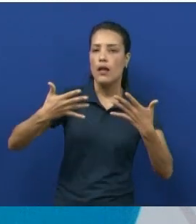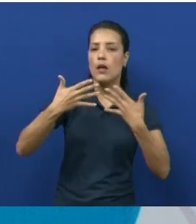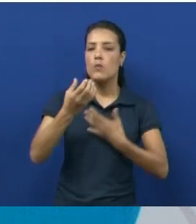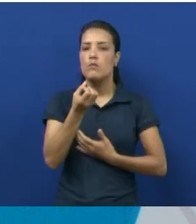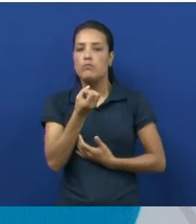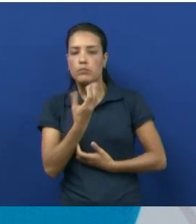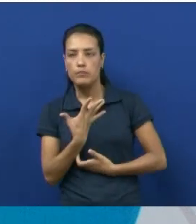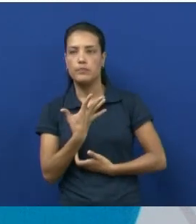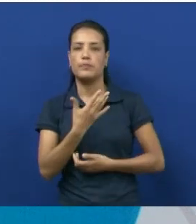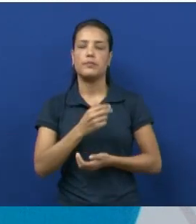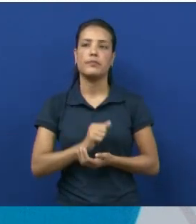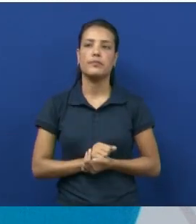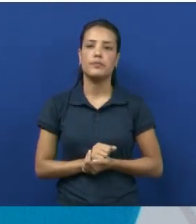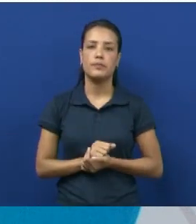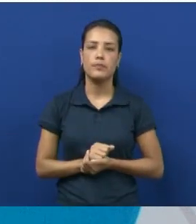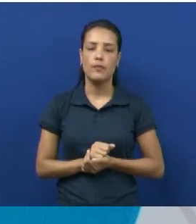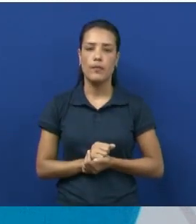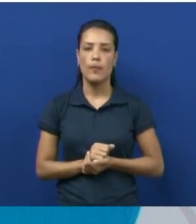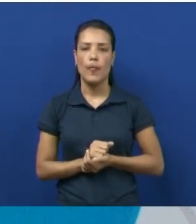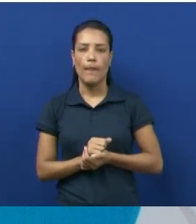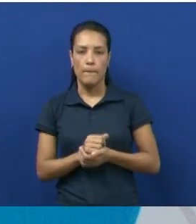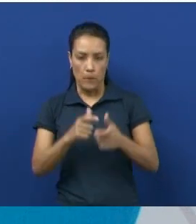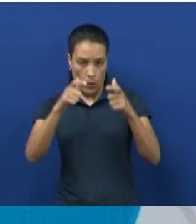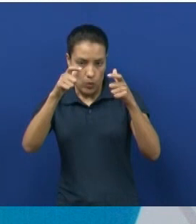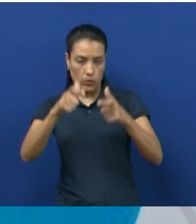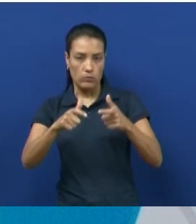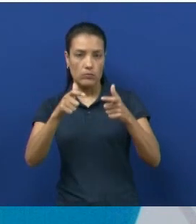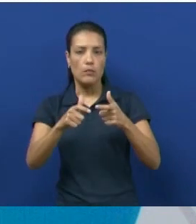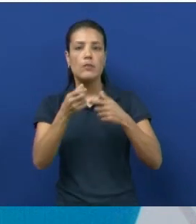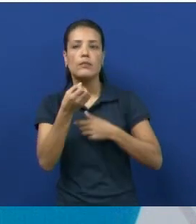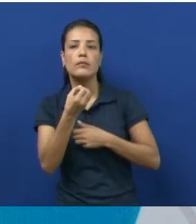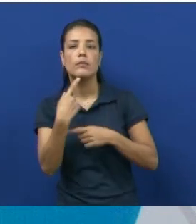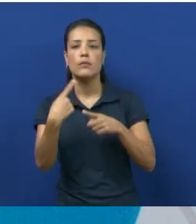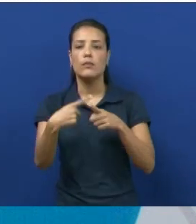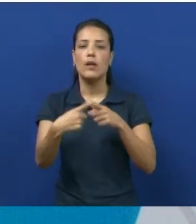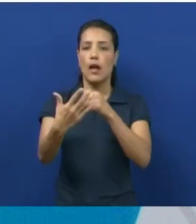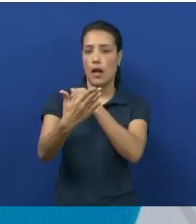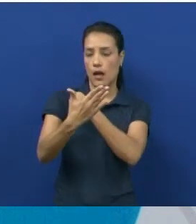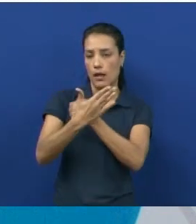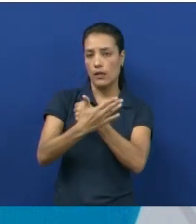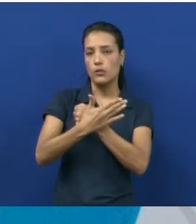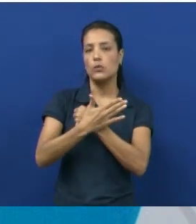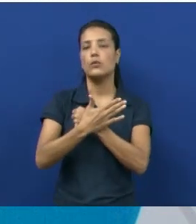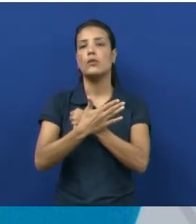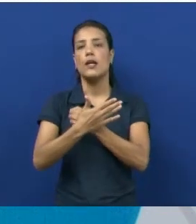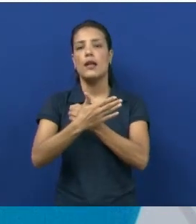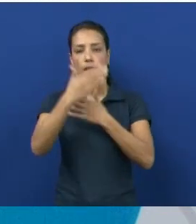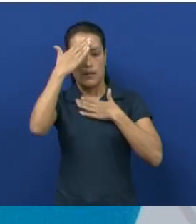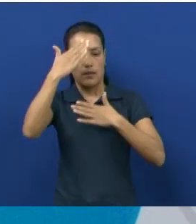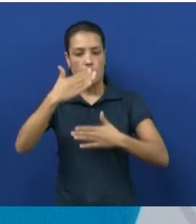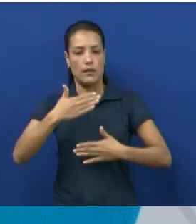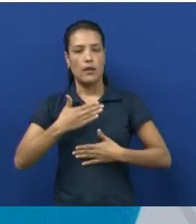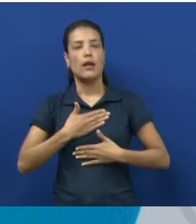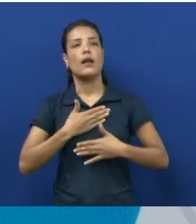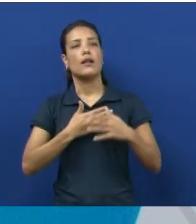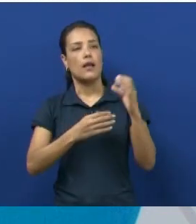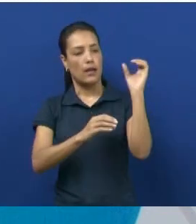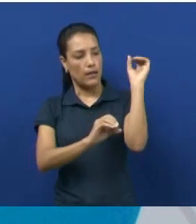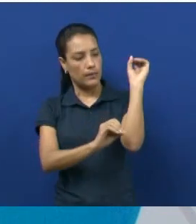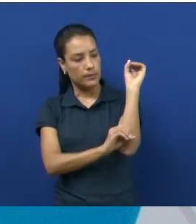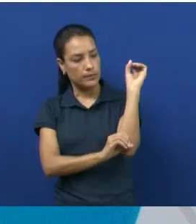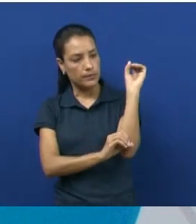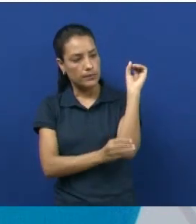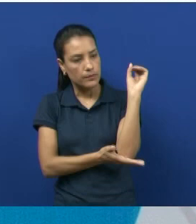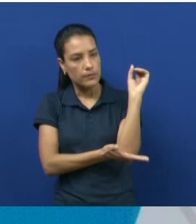Então, essa localização, além de possibilitar a nossa temperatura, também possibilita a existência de água.